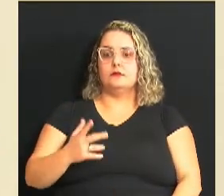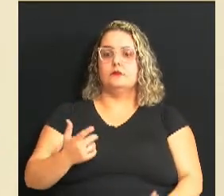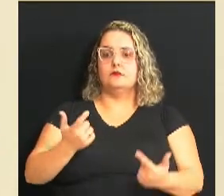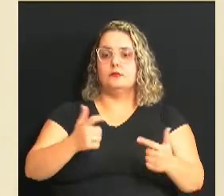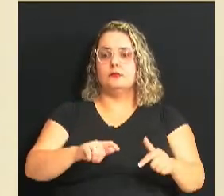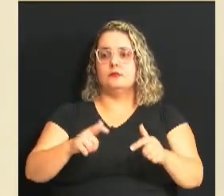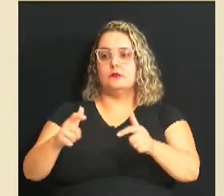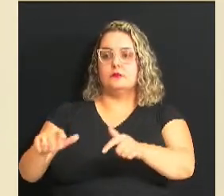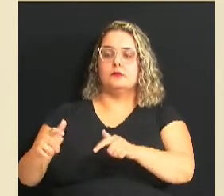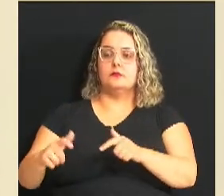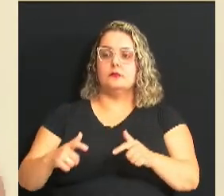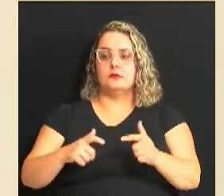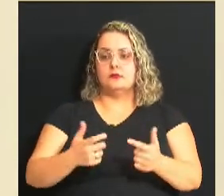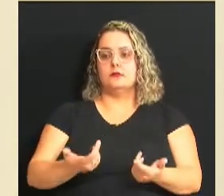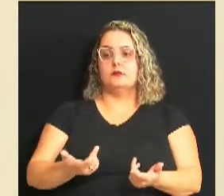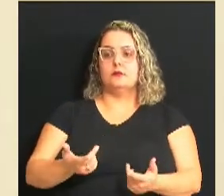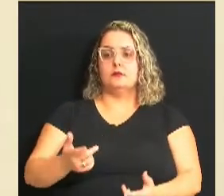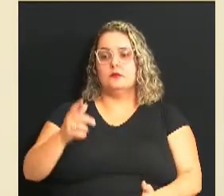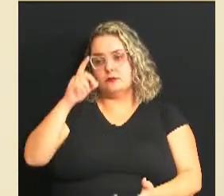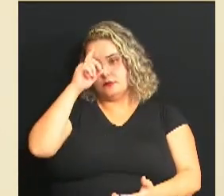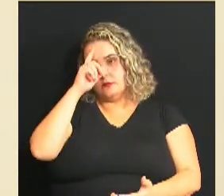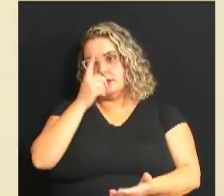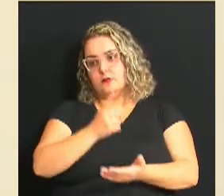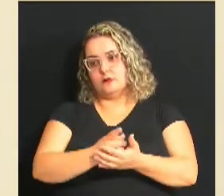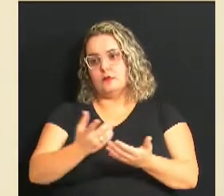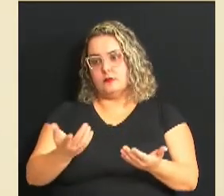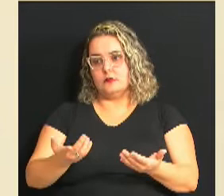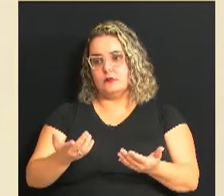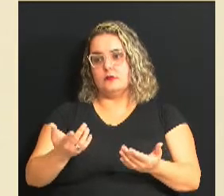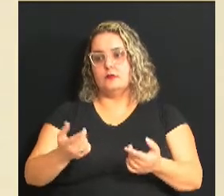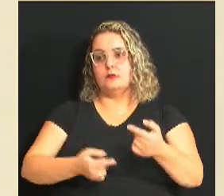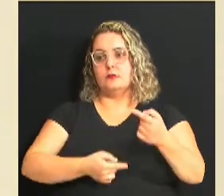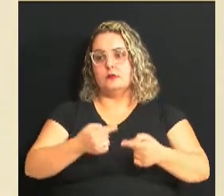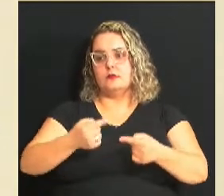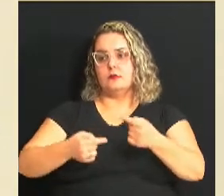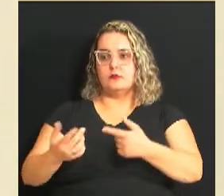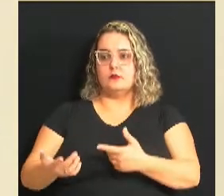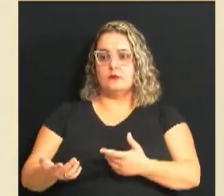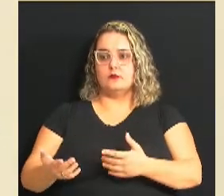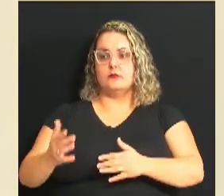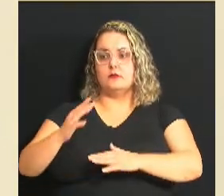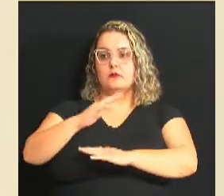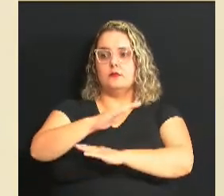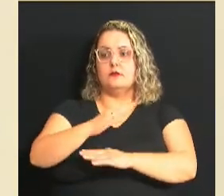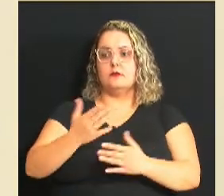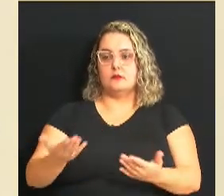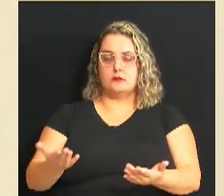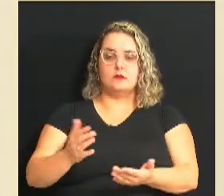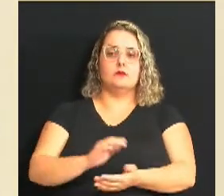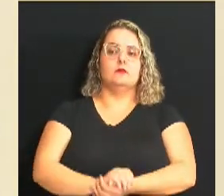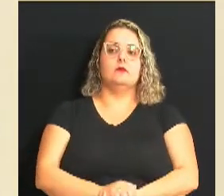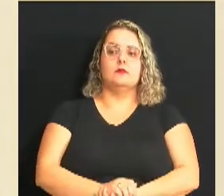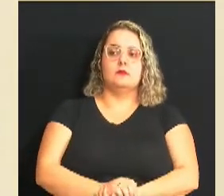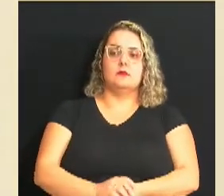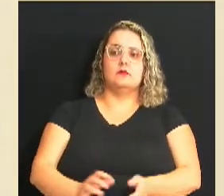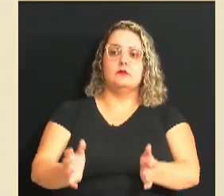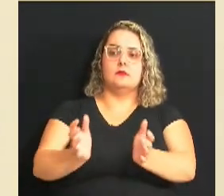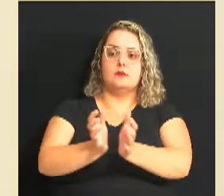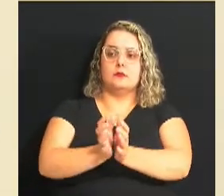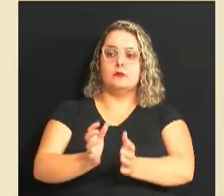espaços, nós decidimos, então, trazer o debate à Câmara Municipal, né, à Comissão de Cultura,